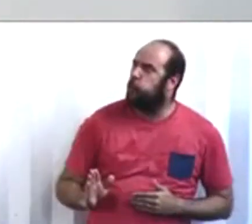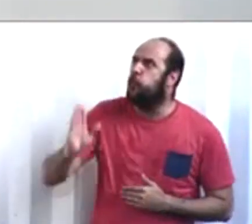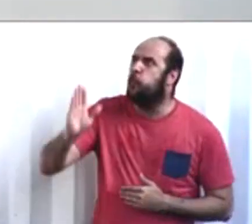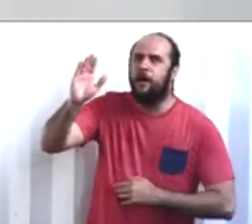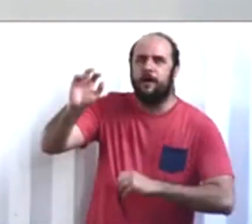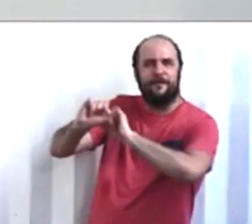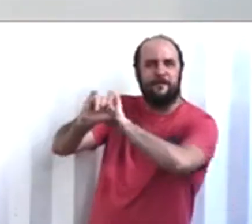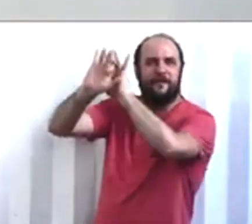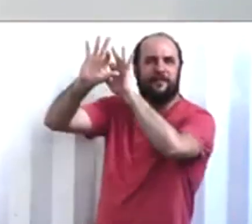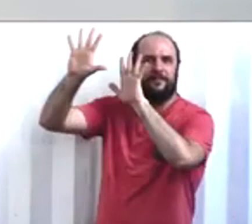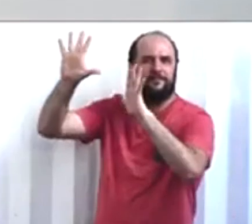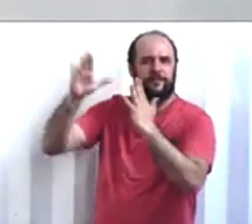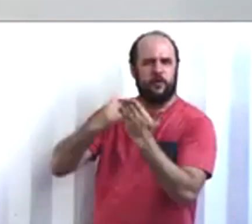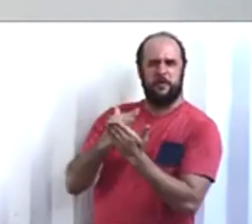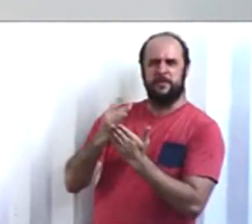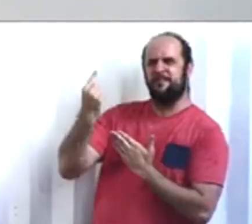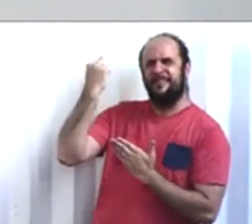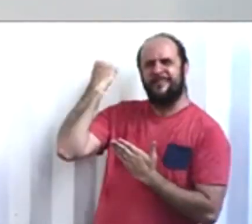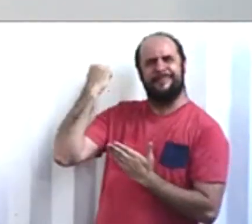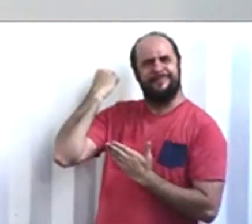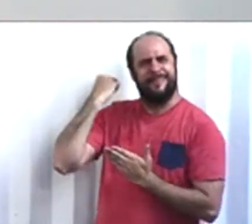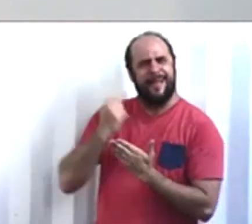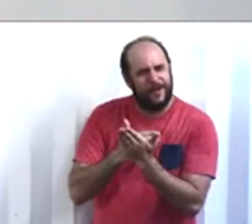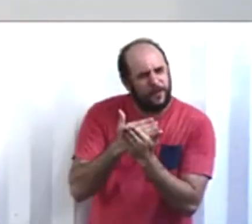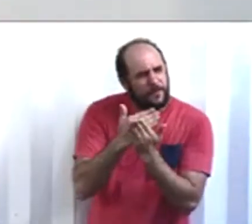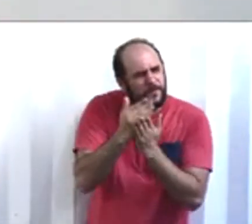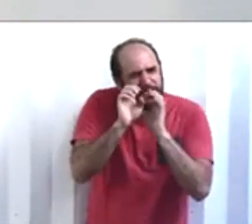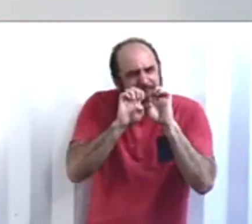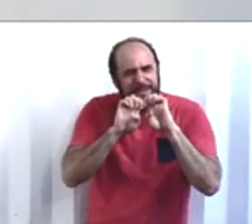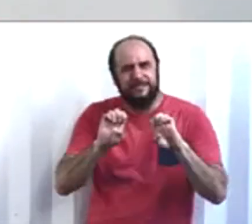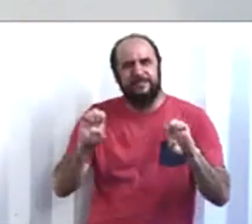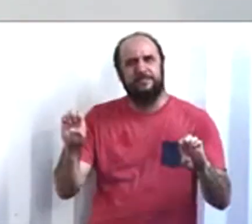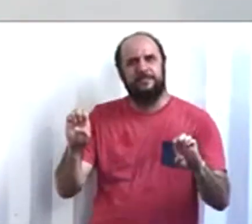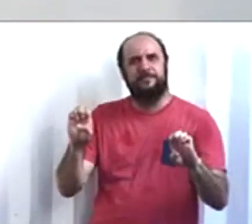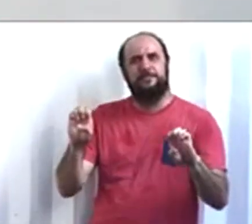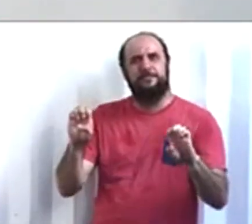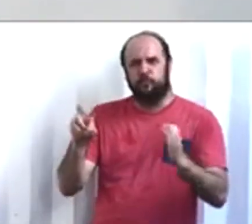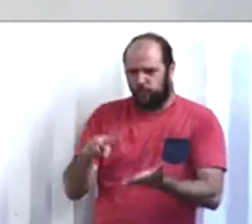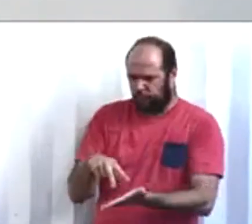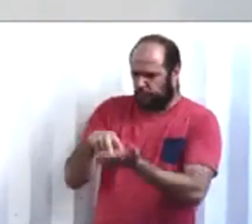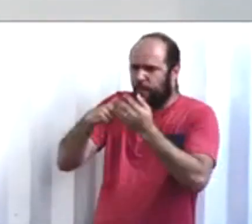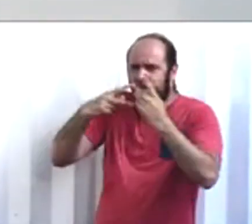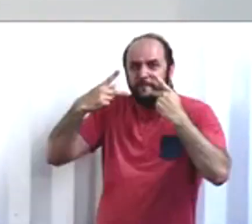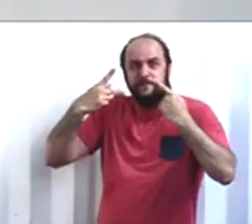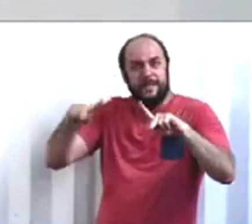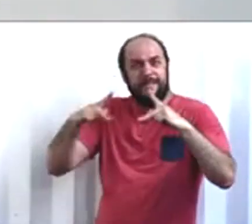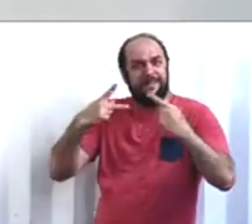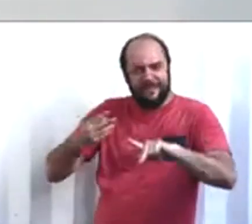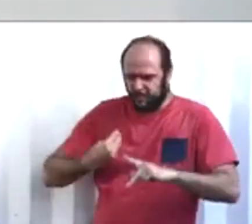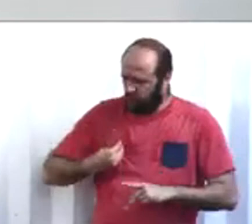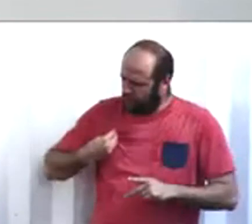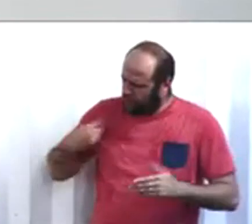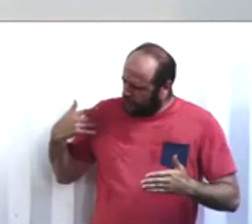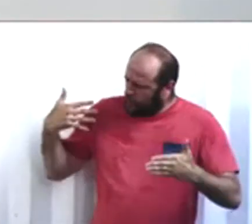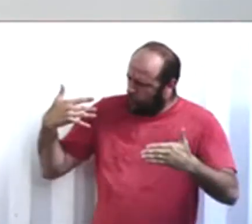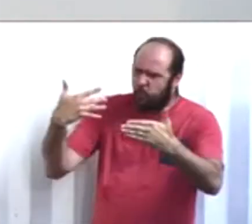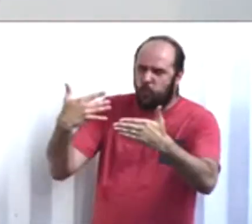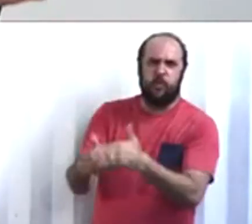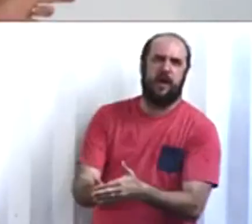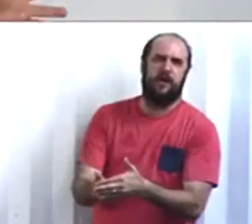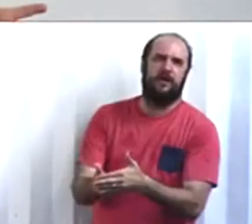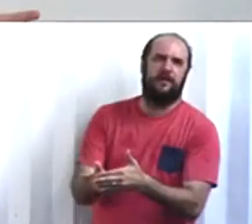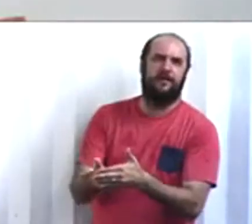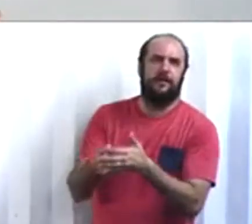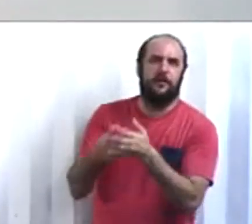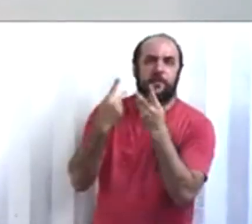Ela começou com o princípio do Evangelho. Ela é sustentada pela pregação ao longo da nossa caminhada. A pregação